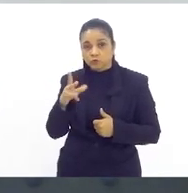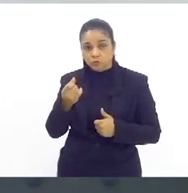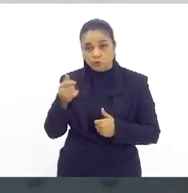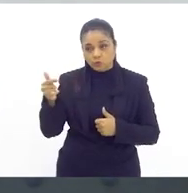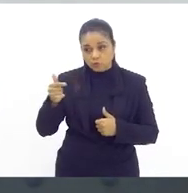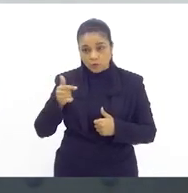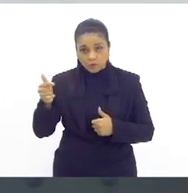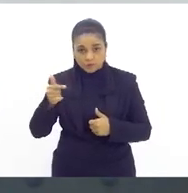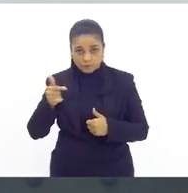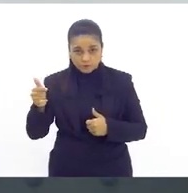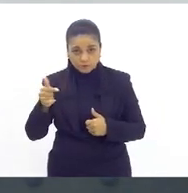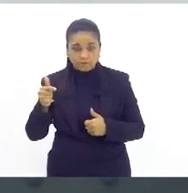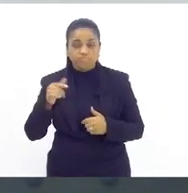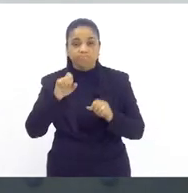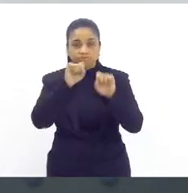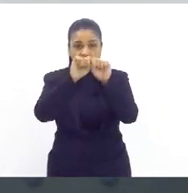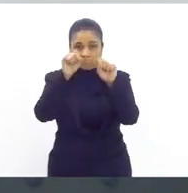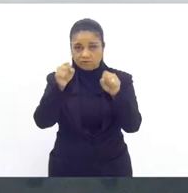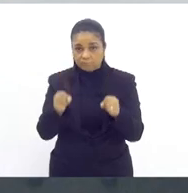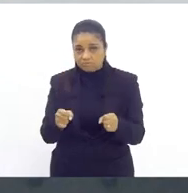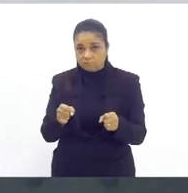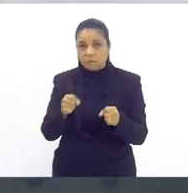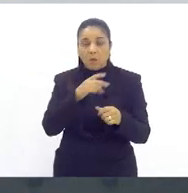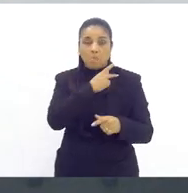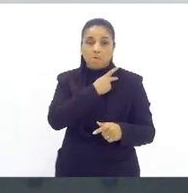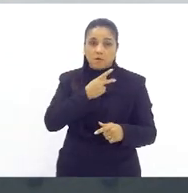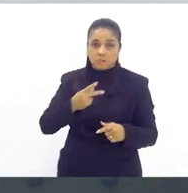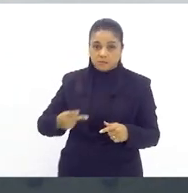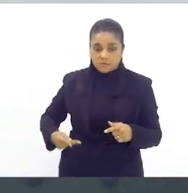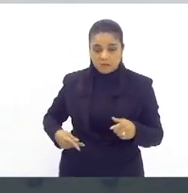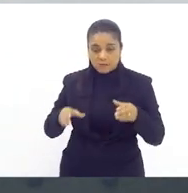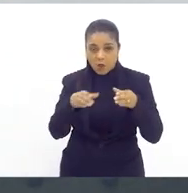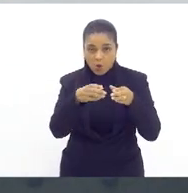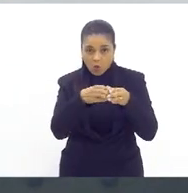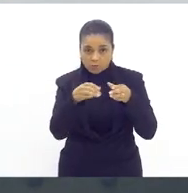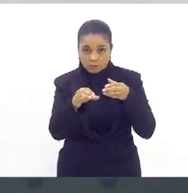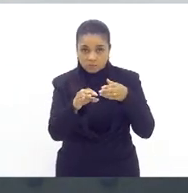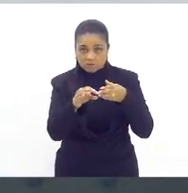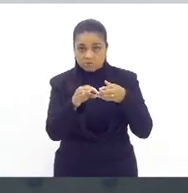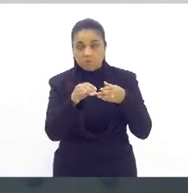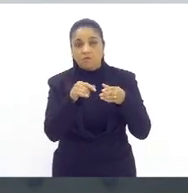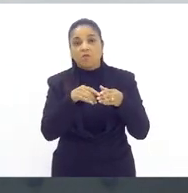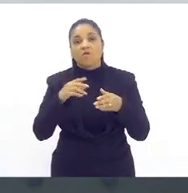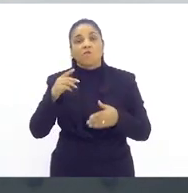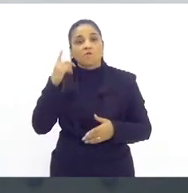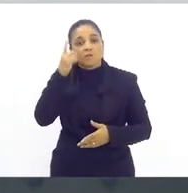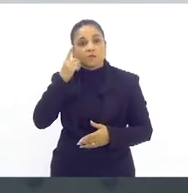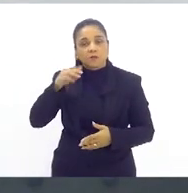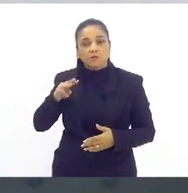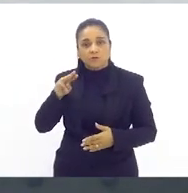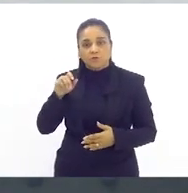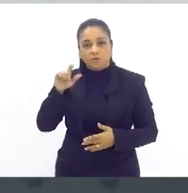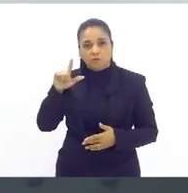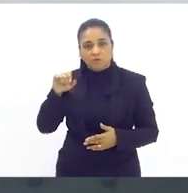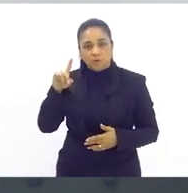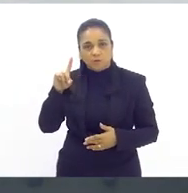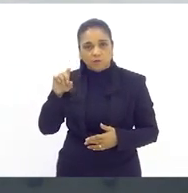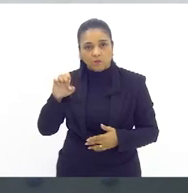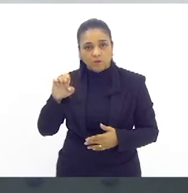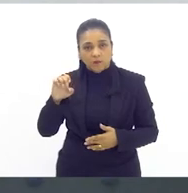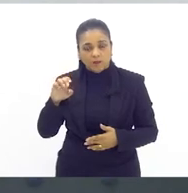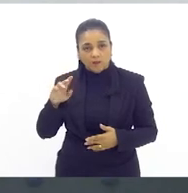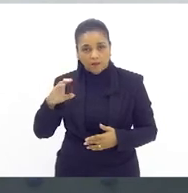foi instituído pelo então o presidente dessa comissão o deputado Valdete carneiro e o deputado Gustavo